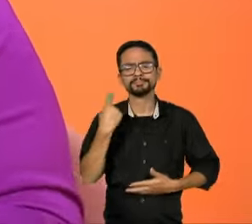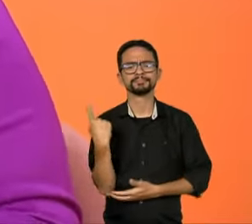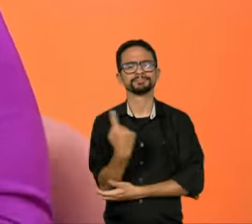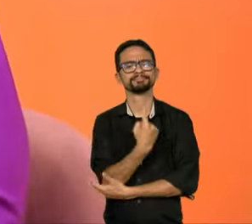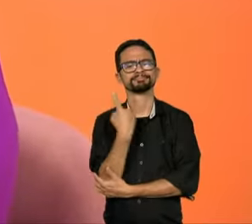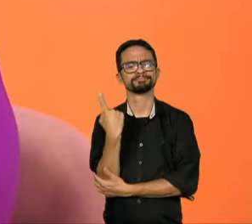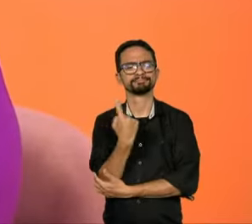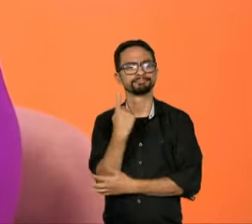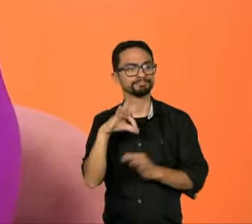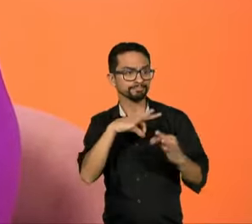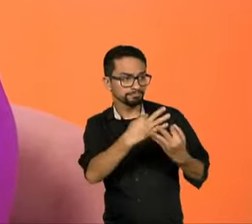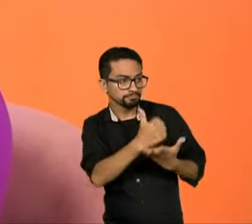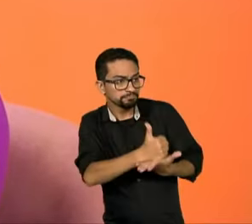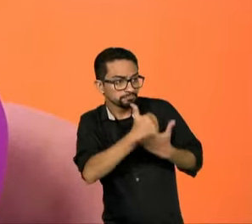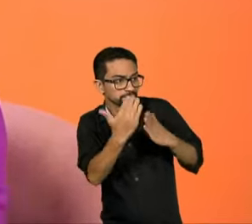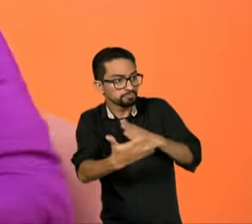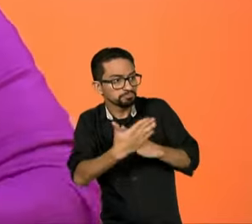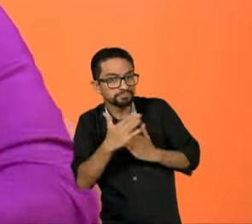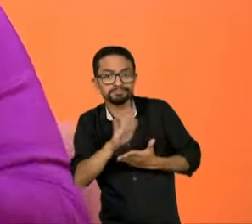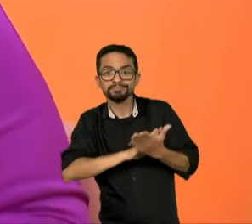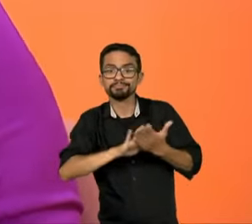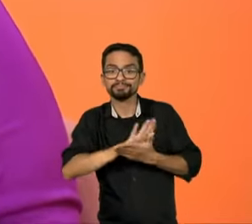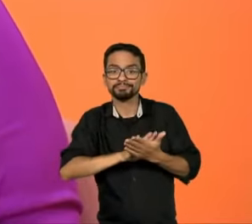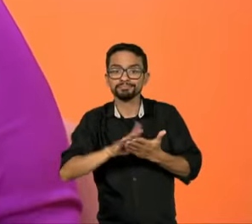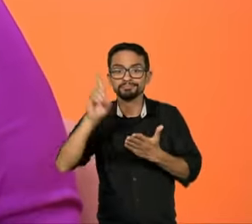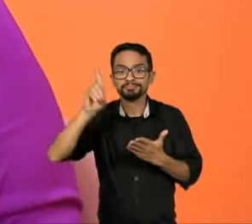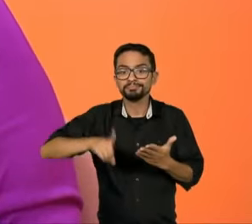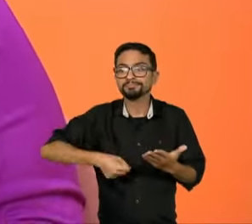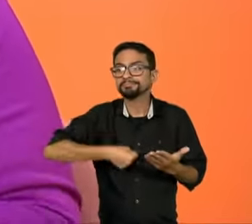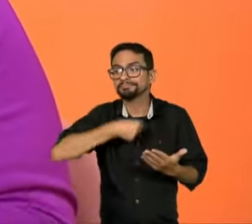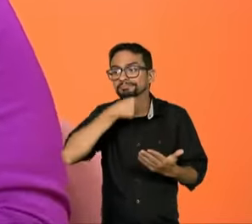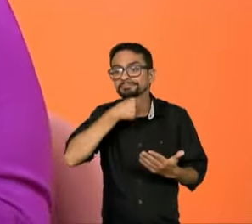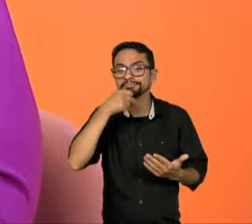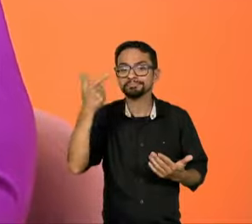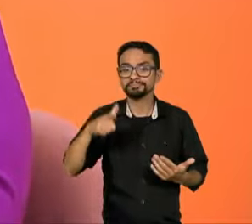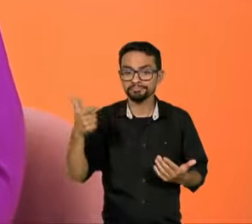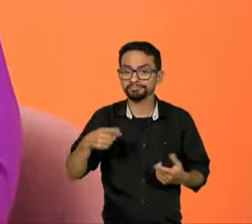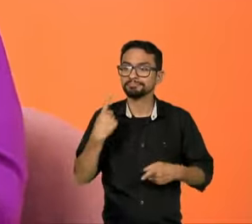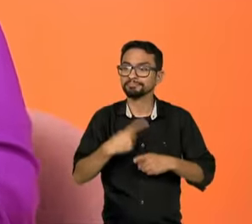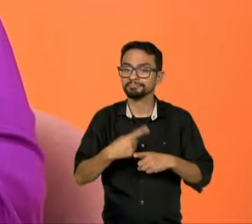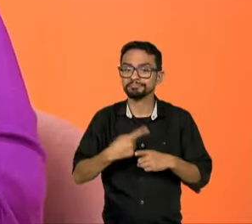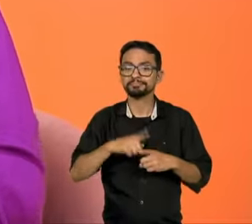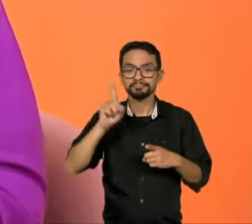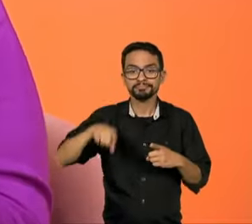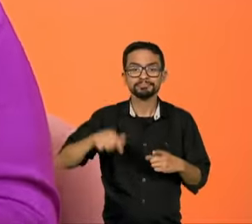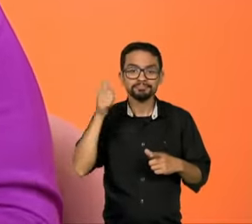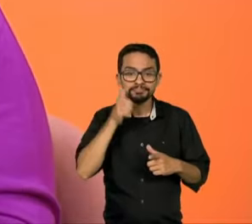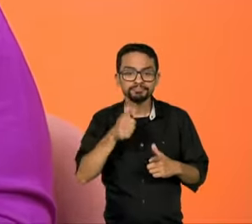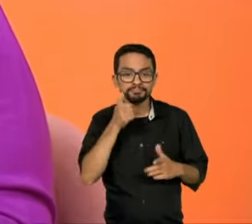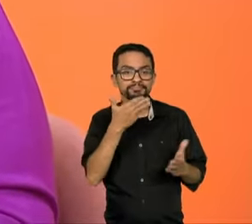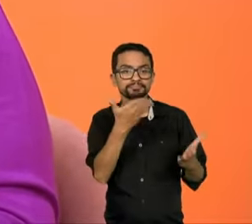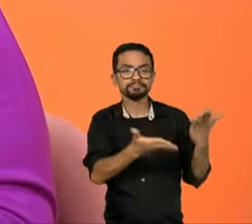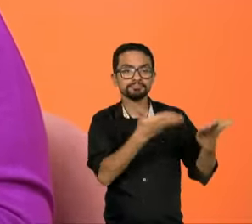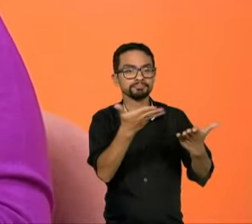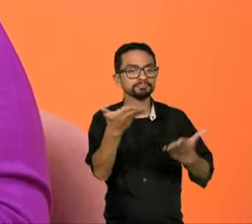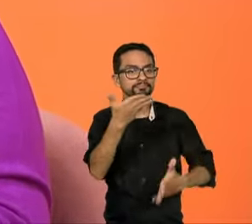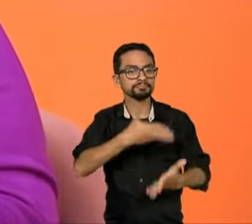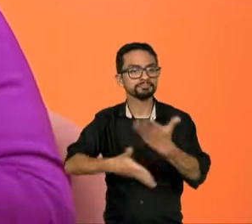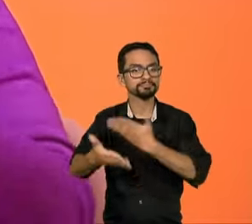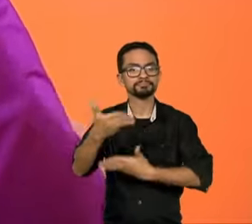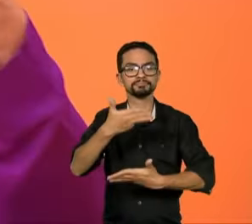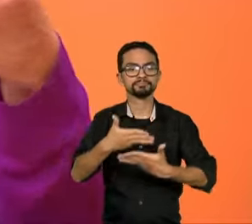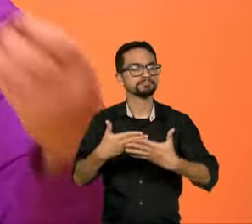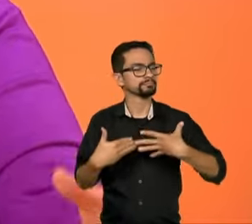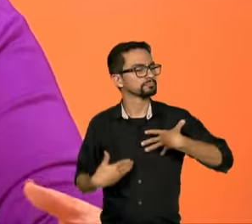e não tendo direito a envelhecer porque precisam cuidar, porque são as mulheres que têm criado essa rede de apoio